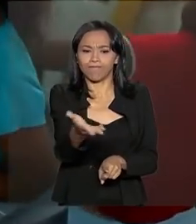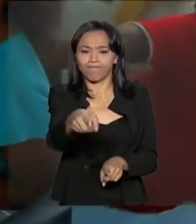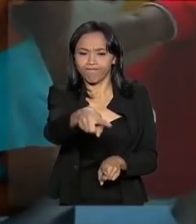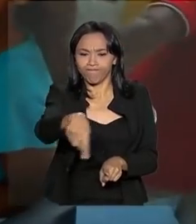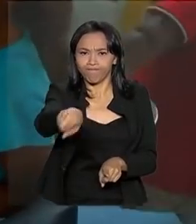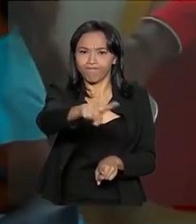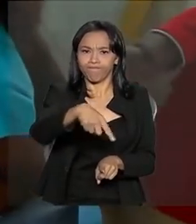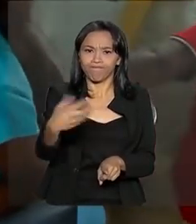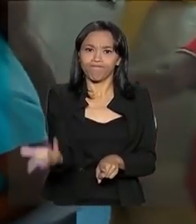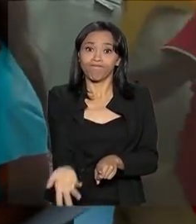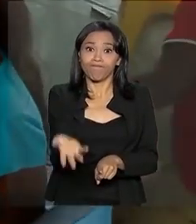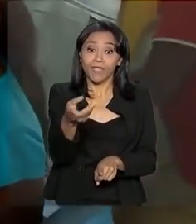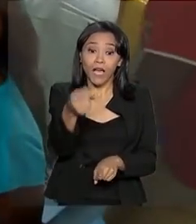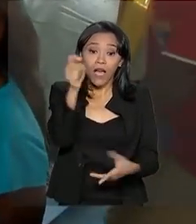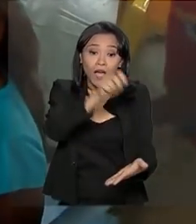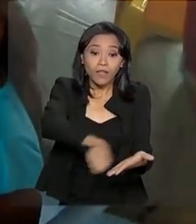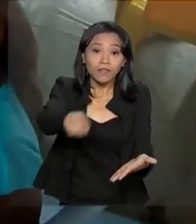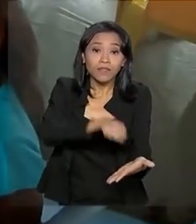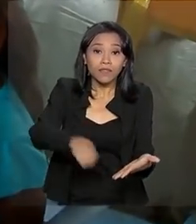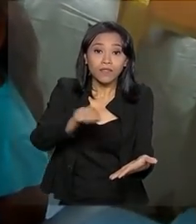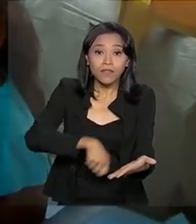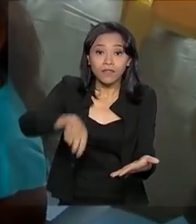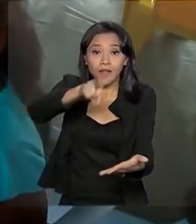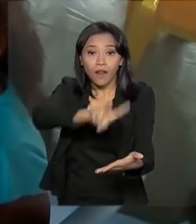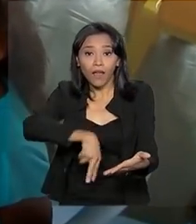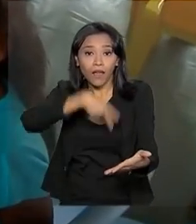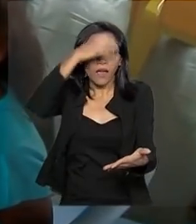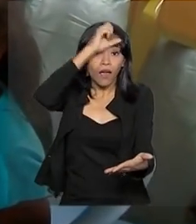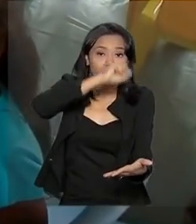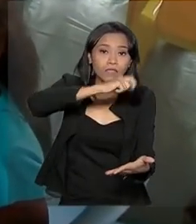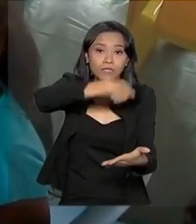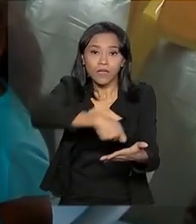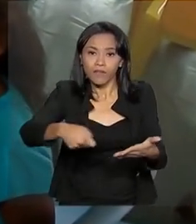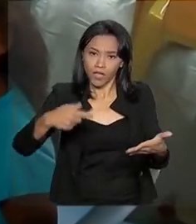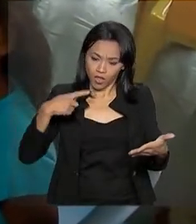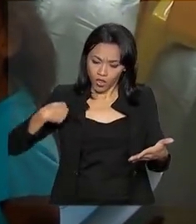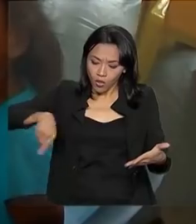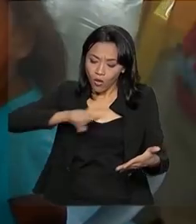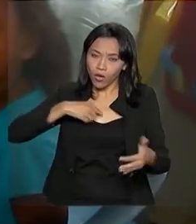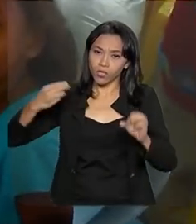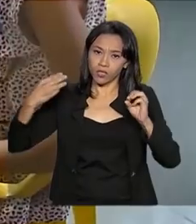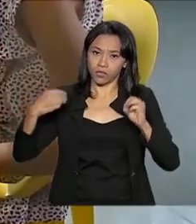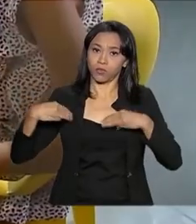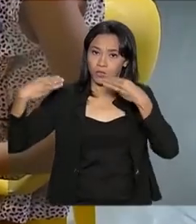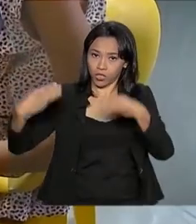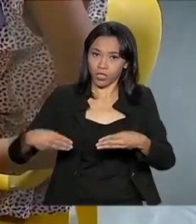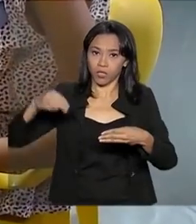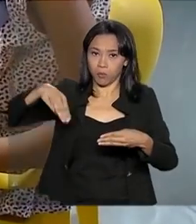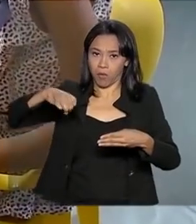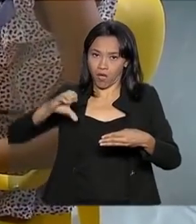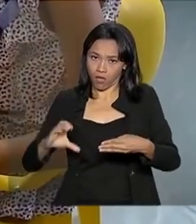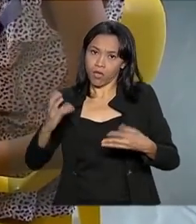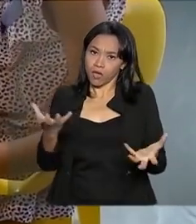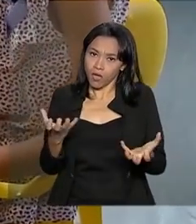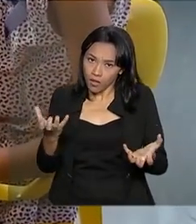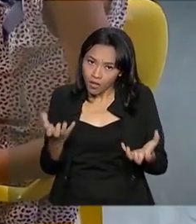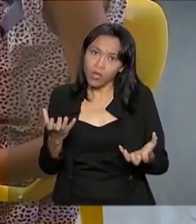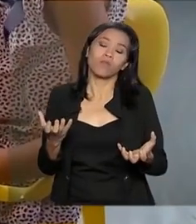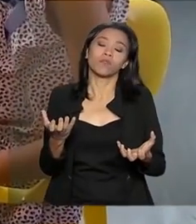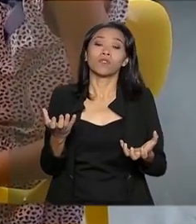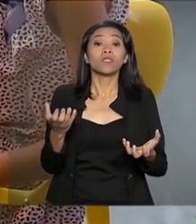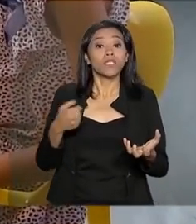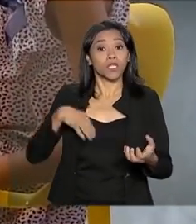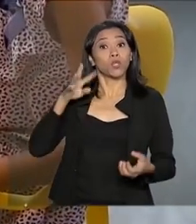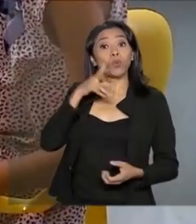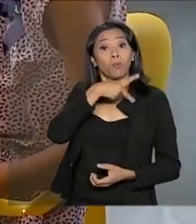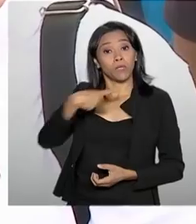tange à sua alfabetização. Nós, no Ministério, queremos tornar realidade o princípio que o senhor presidente destacou